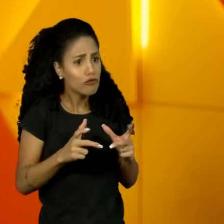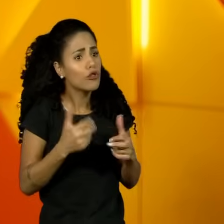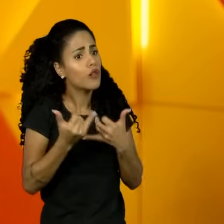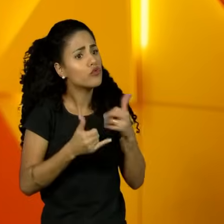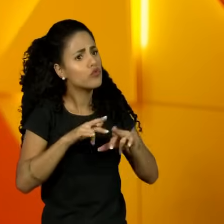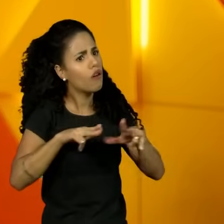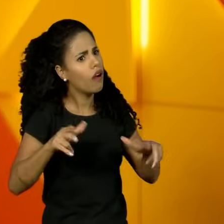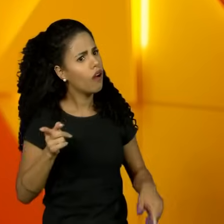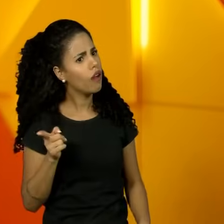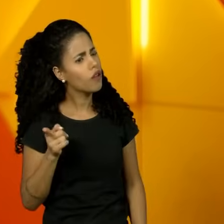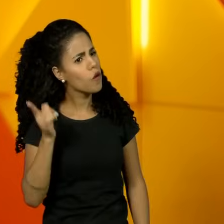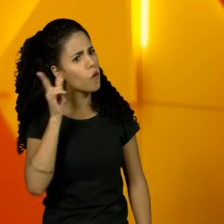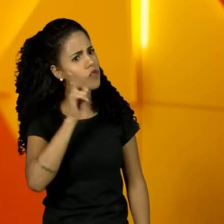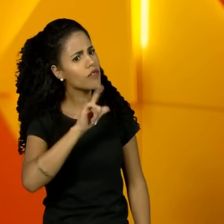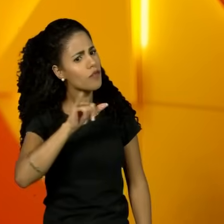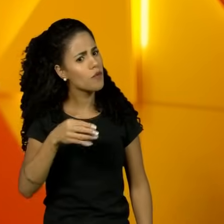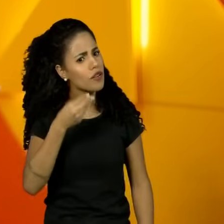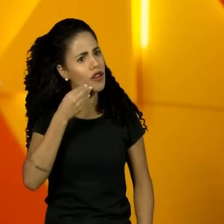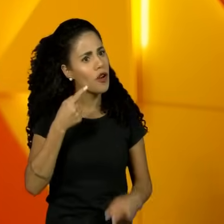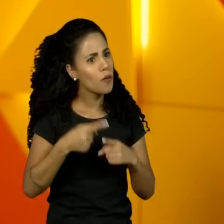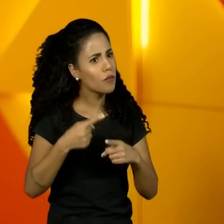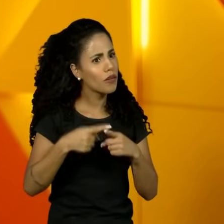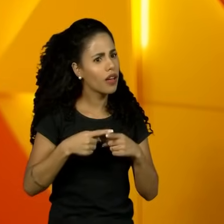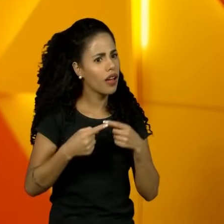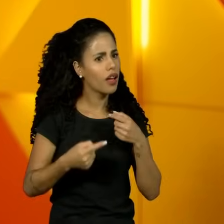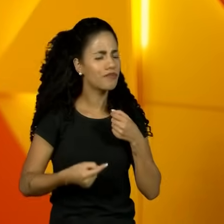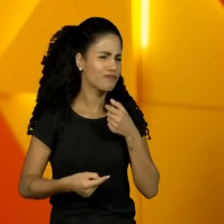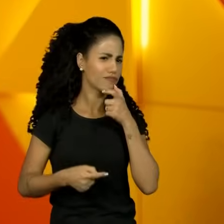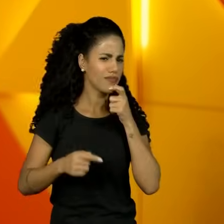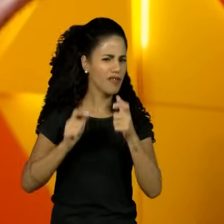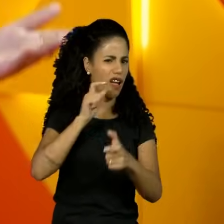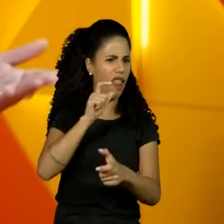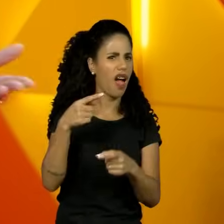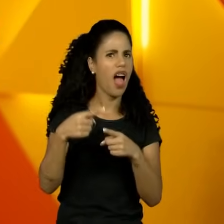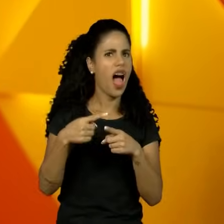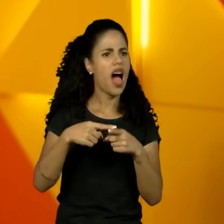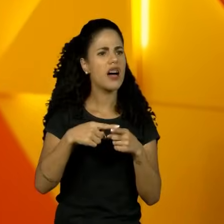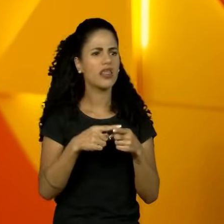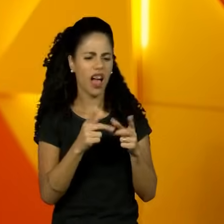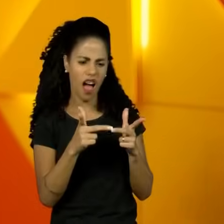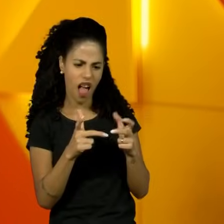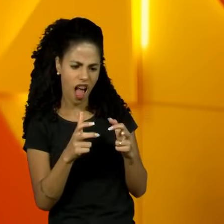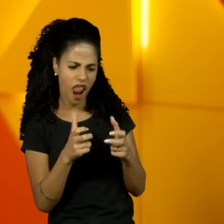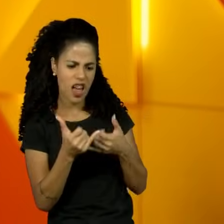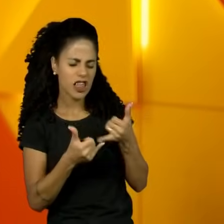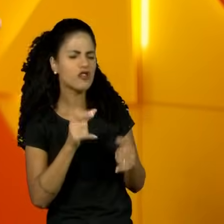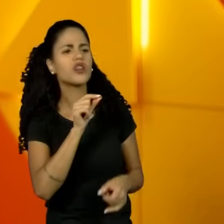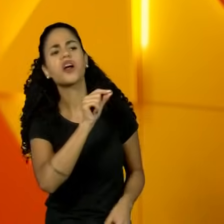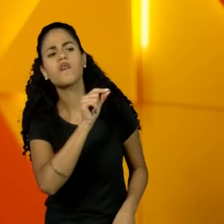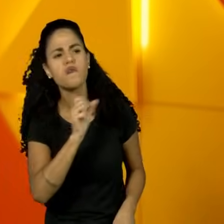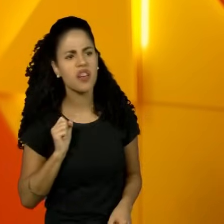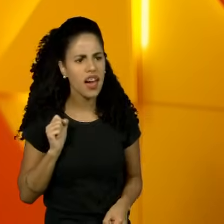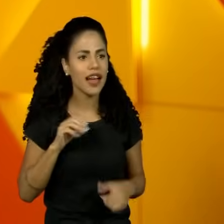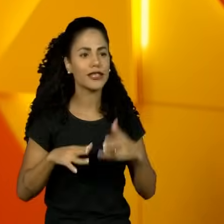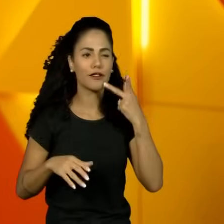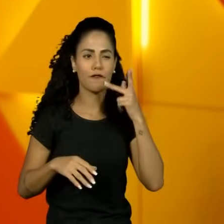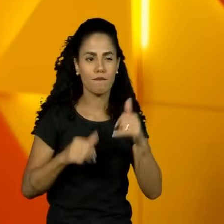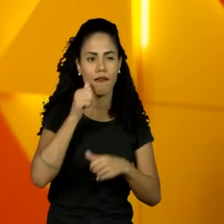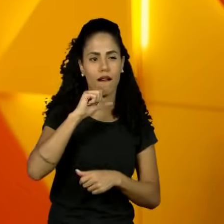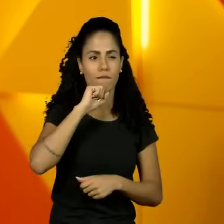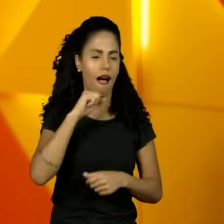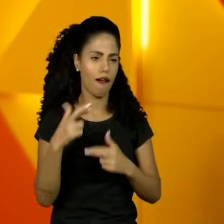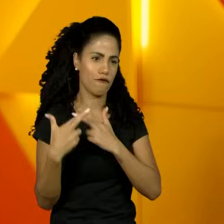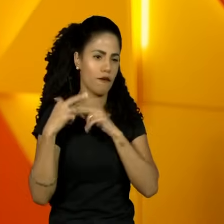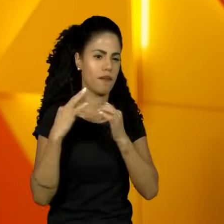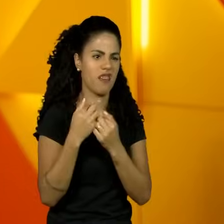trouxe a possibilidade, porque os jogos são muito criticados. Ai, meu filho sabe-se lá o que está jogando, sabe-se lá o que faz nesse